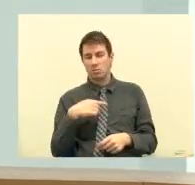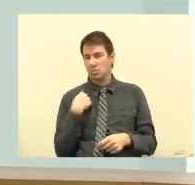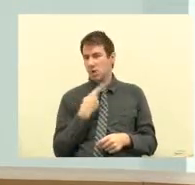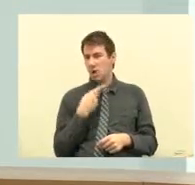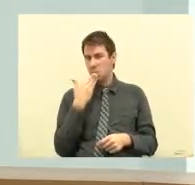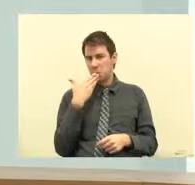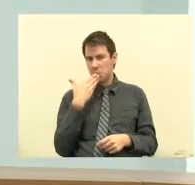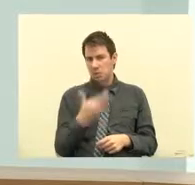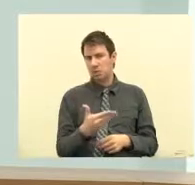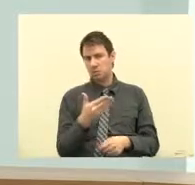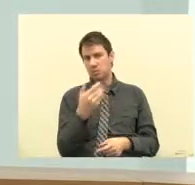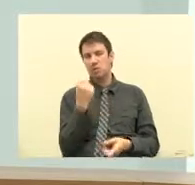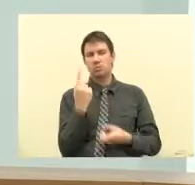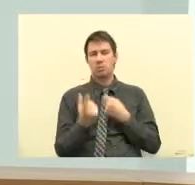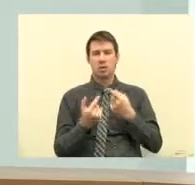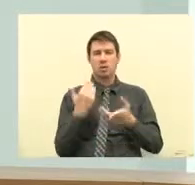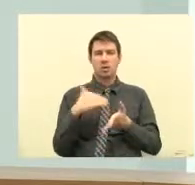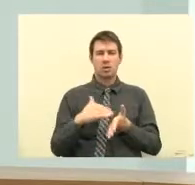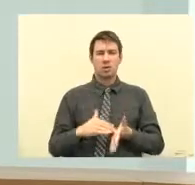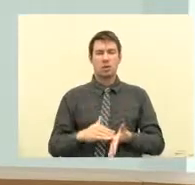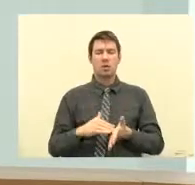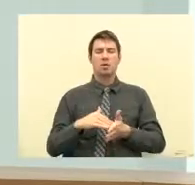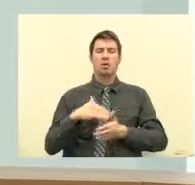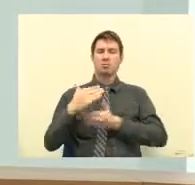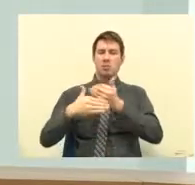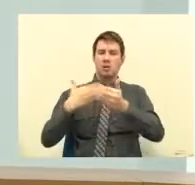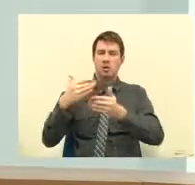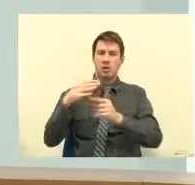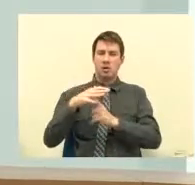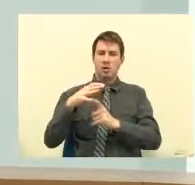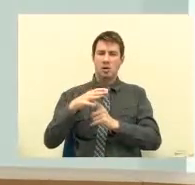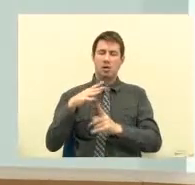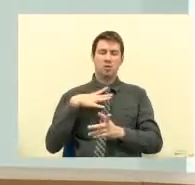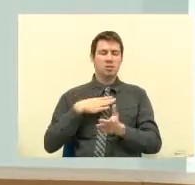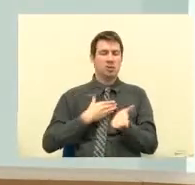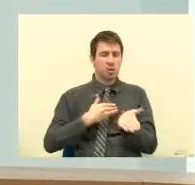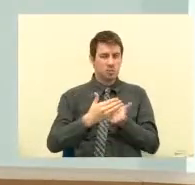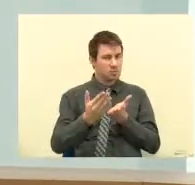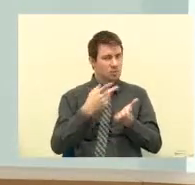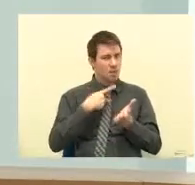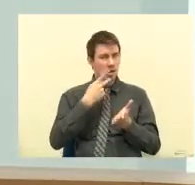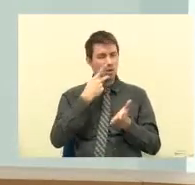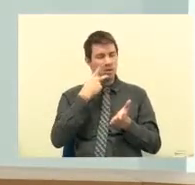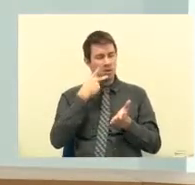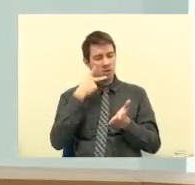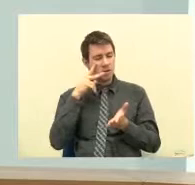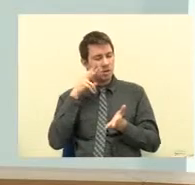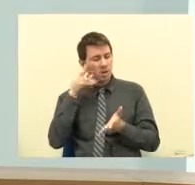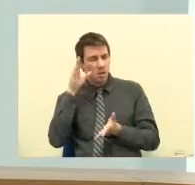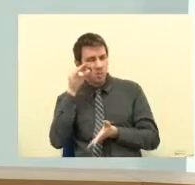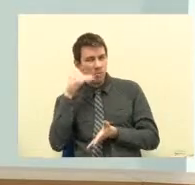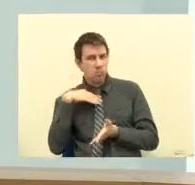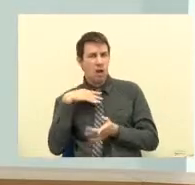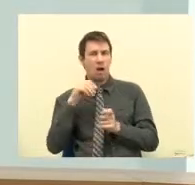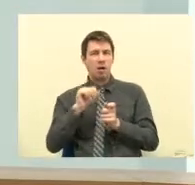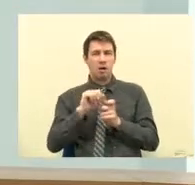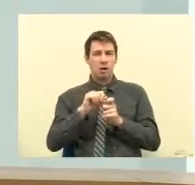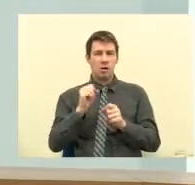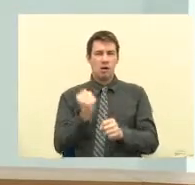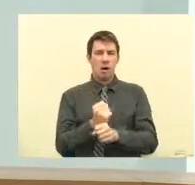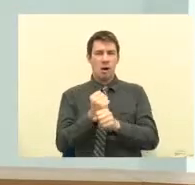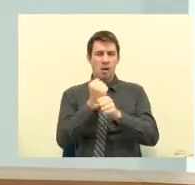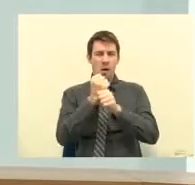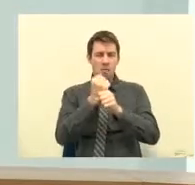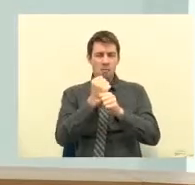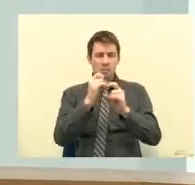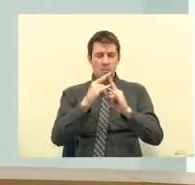da população, a Secretaria de Desenvolvimento Urbano começou a efetuar a urbanização.